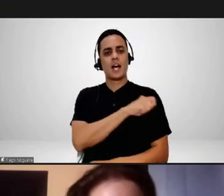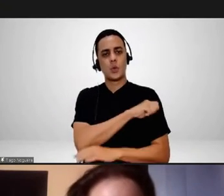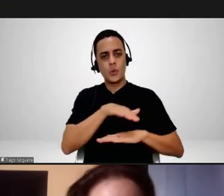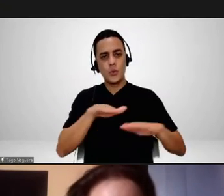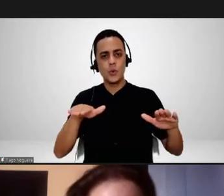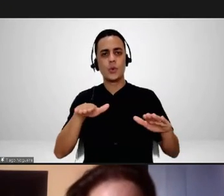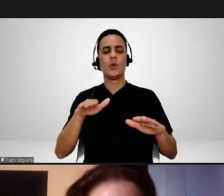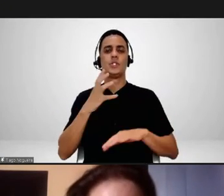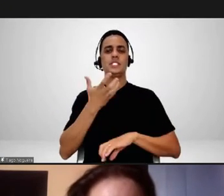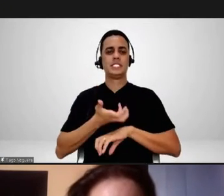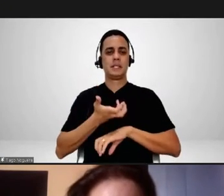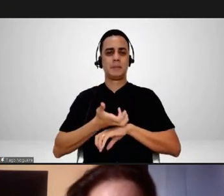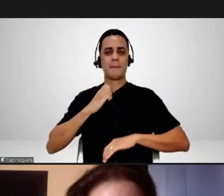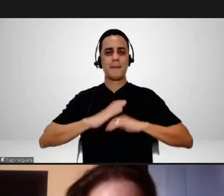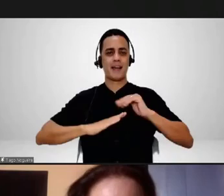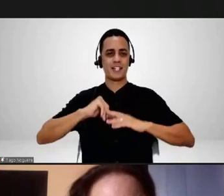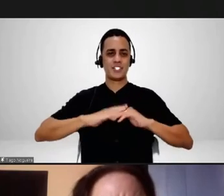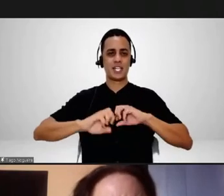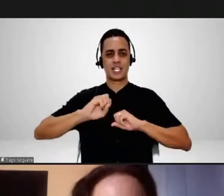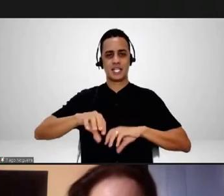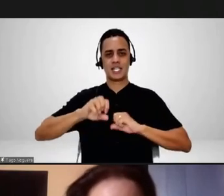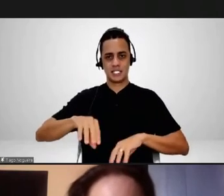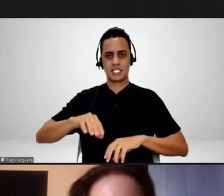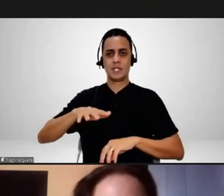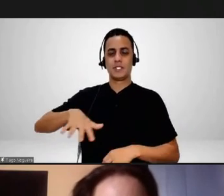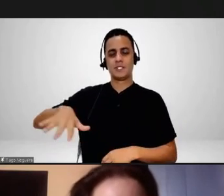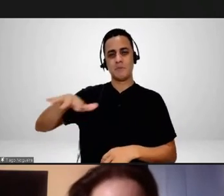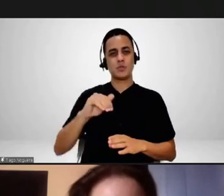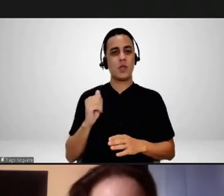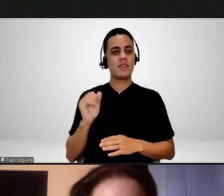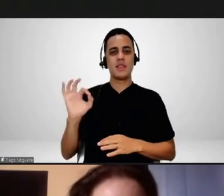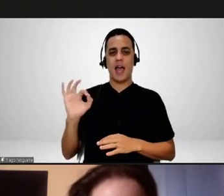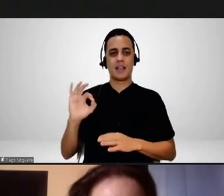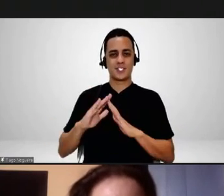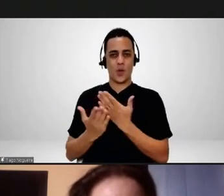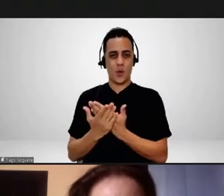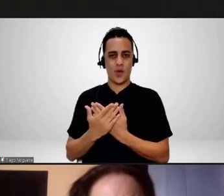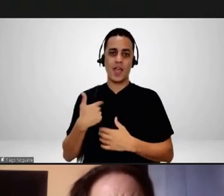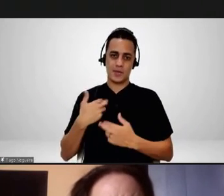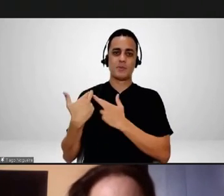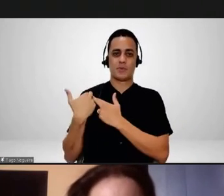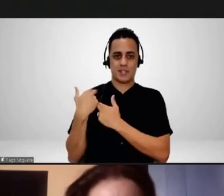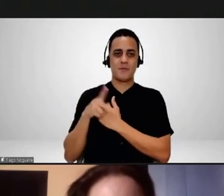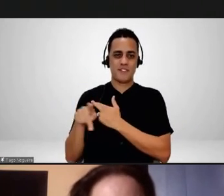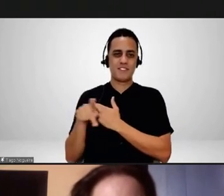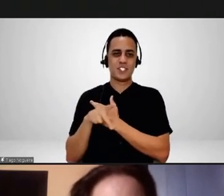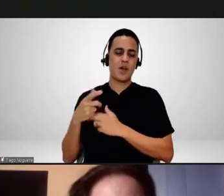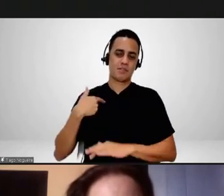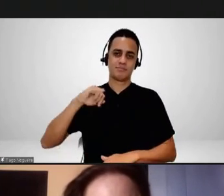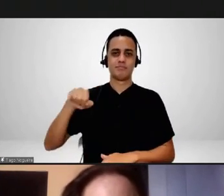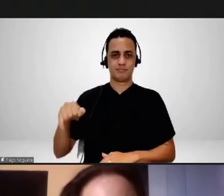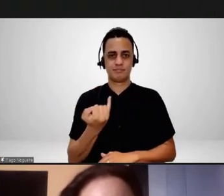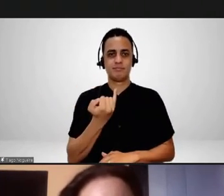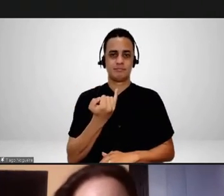alunas da disciplina de prática de ensino em espaços não escolares, na qual eu ministro na universidade, inclusive, então